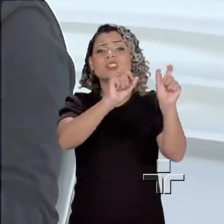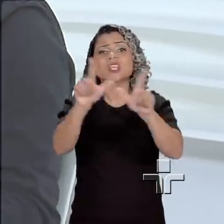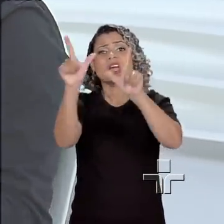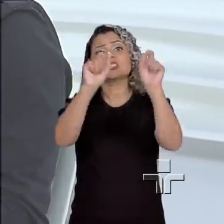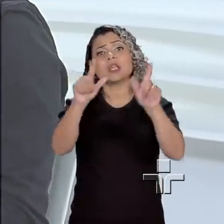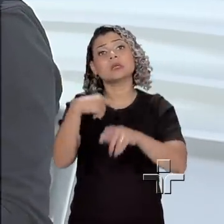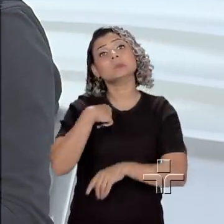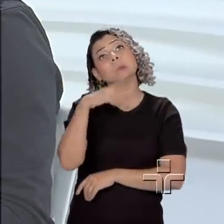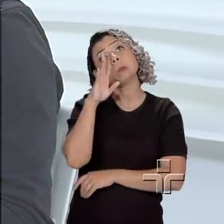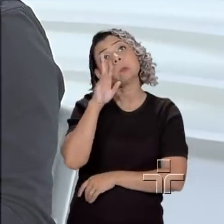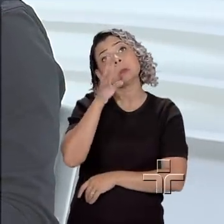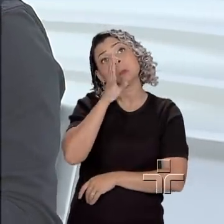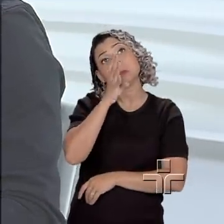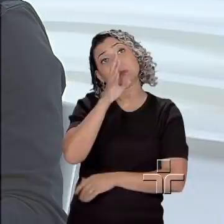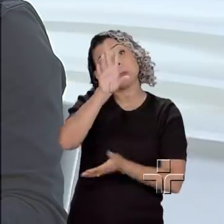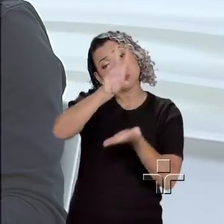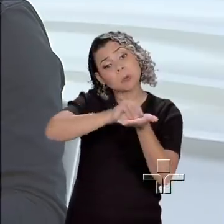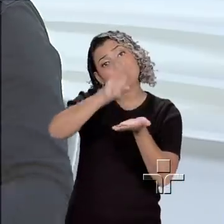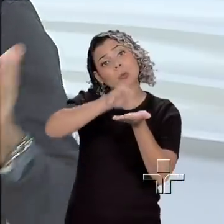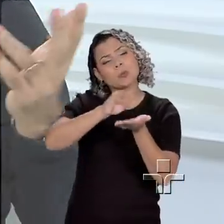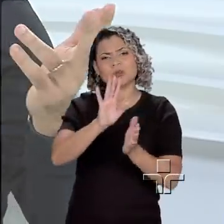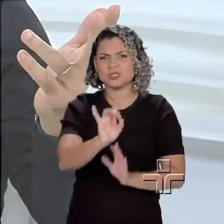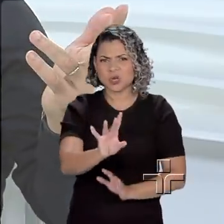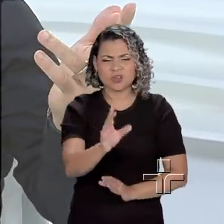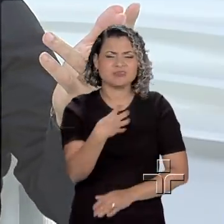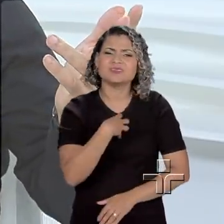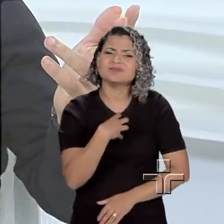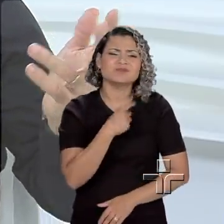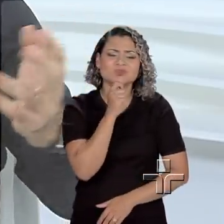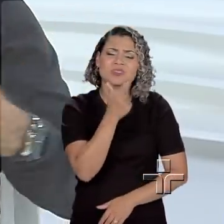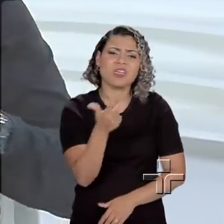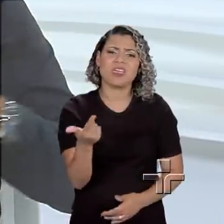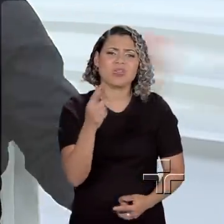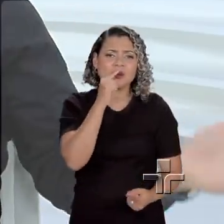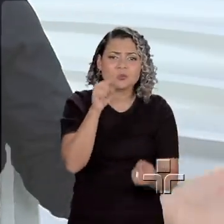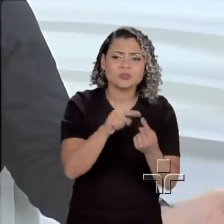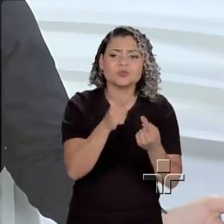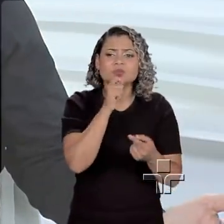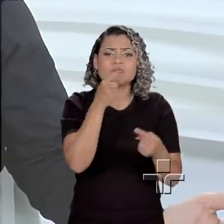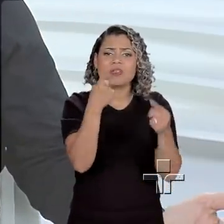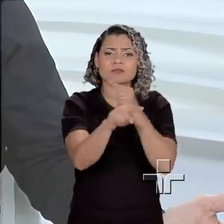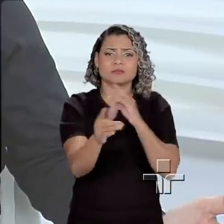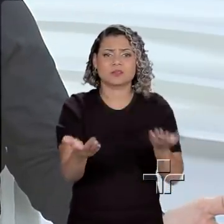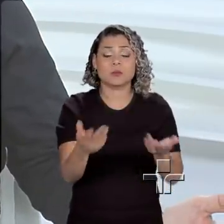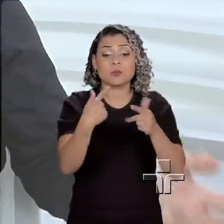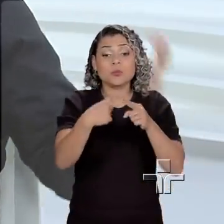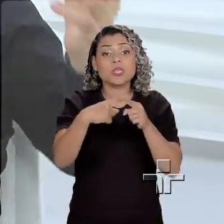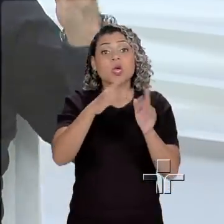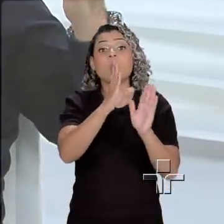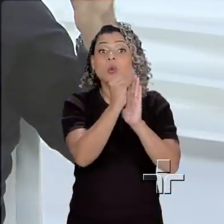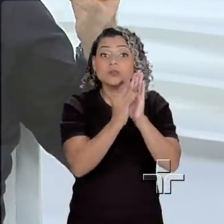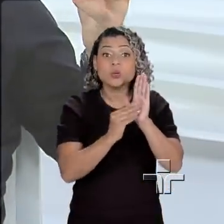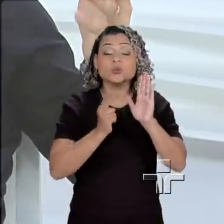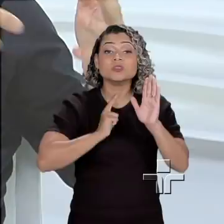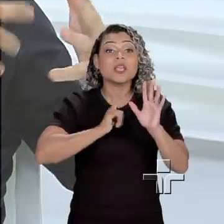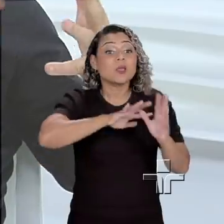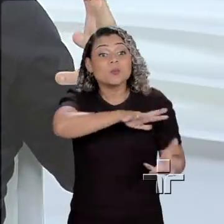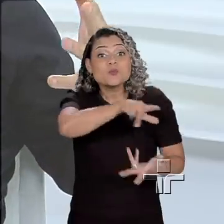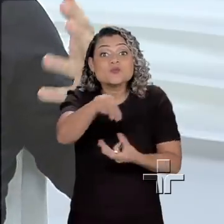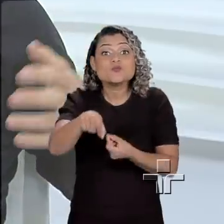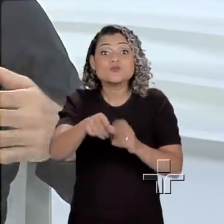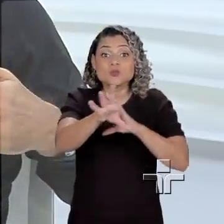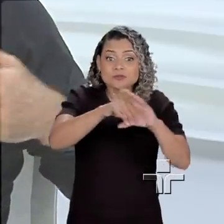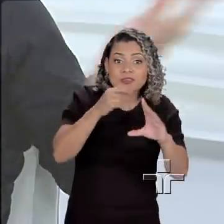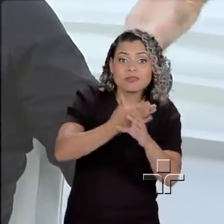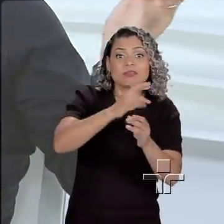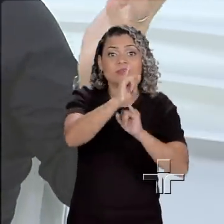olhando para mim. Isso não faz o menor sentido mais, porque a gente vive num ambiente onde o conteúdo já está em todo canto. Esse ambiente de repetitivo da sala